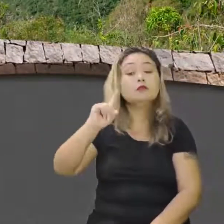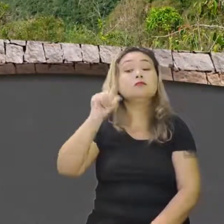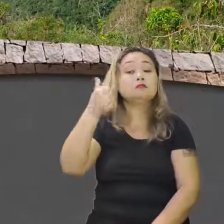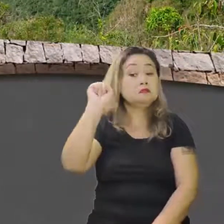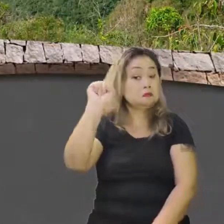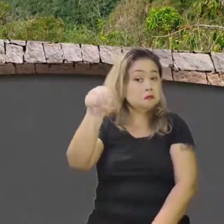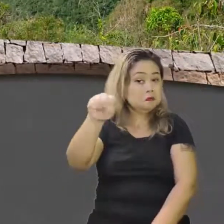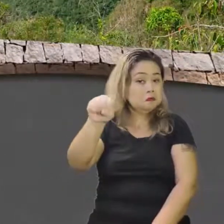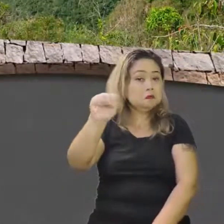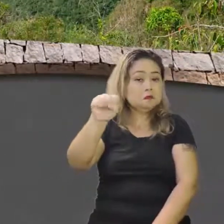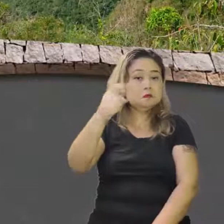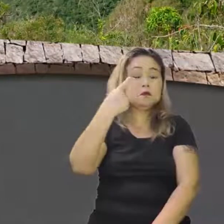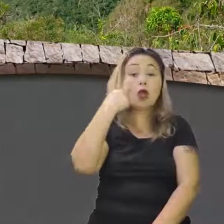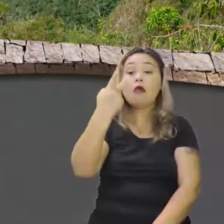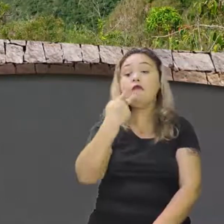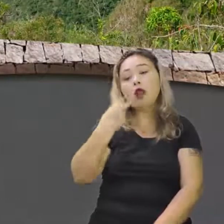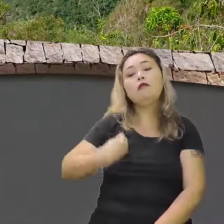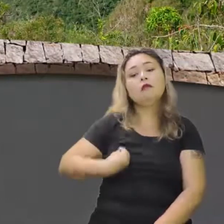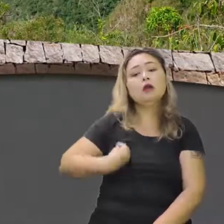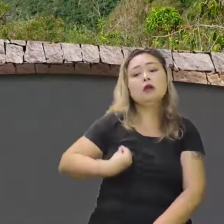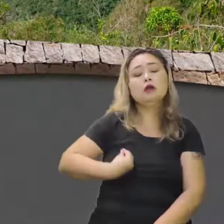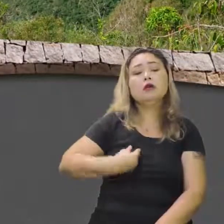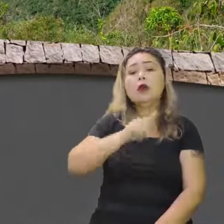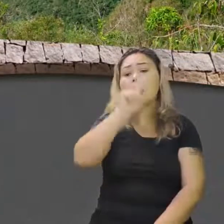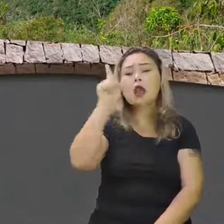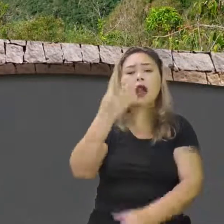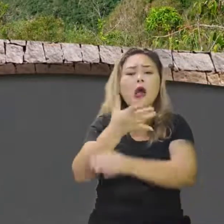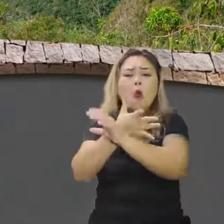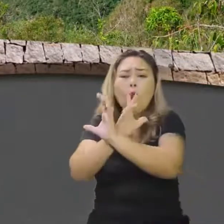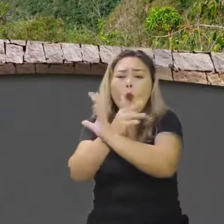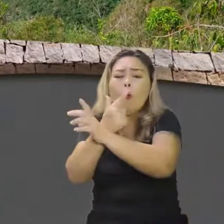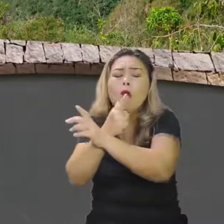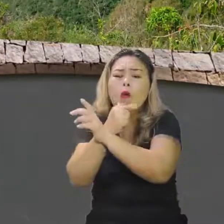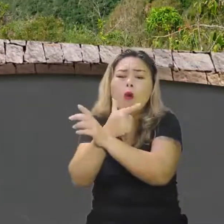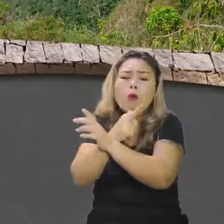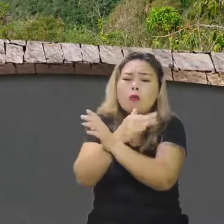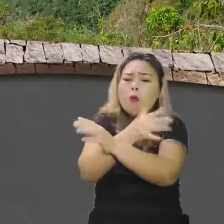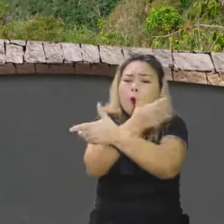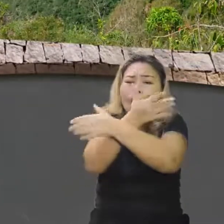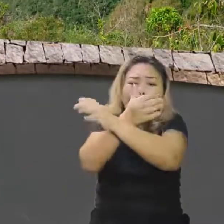Tá, portanto, ele falava como é que era a vida. E lá era seca, a turma veio fugindo de uma